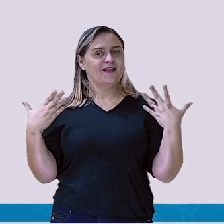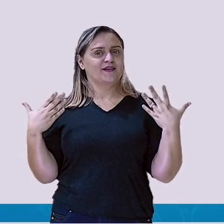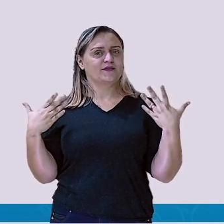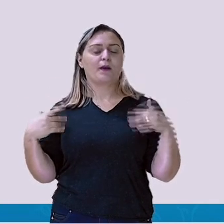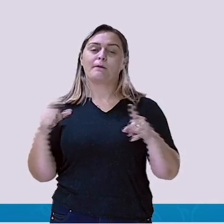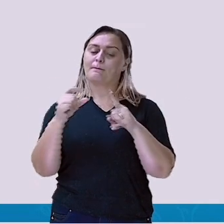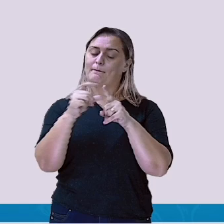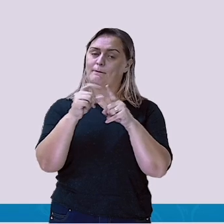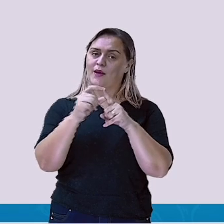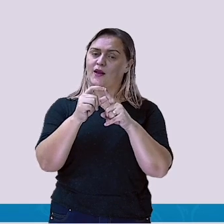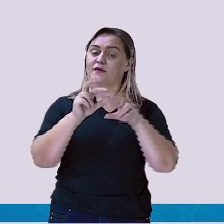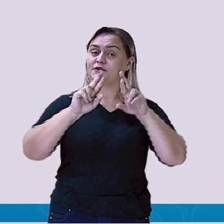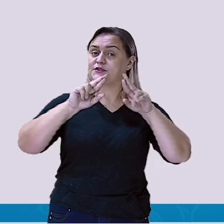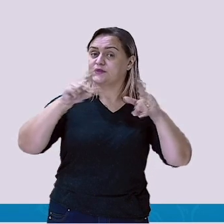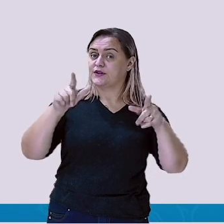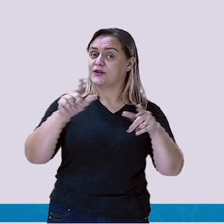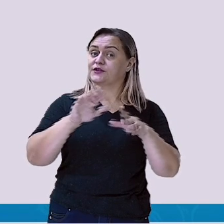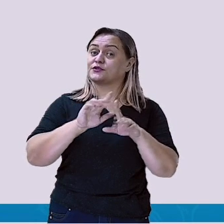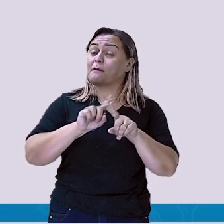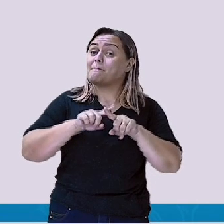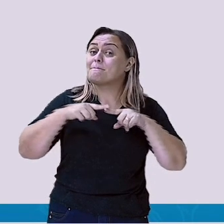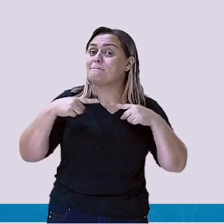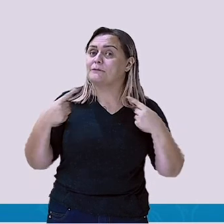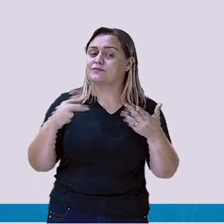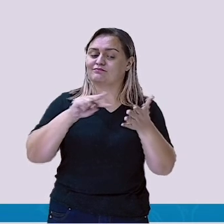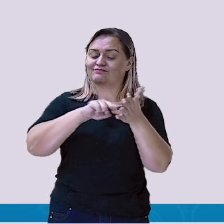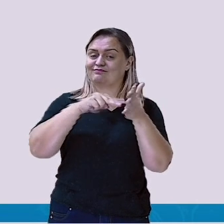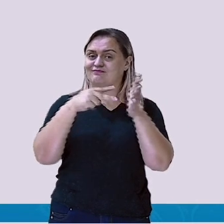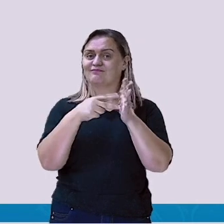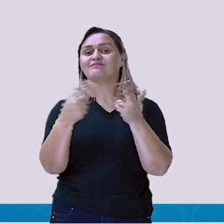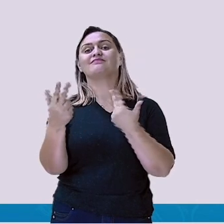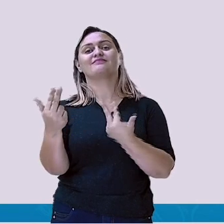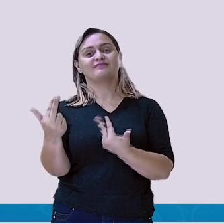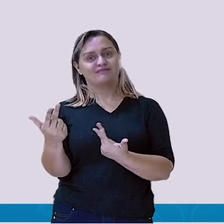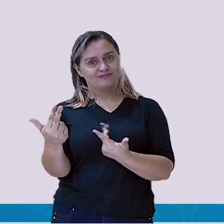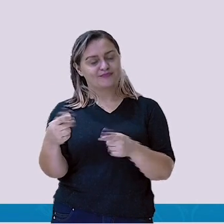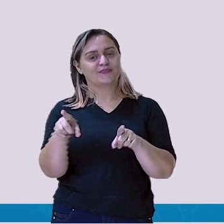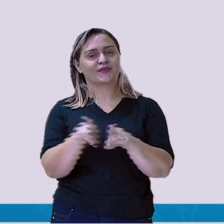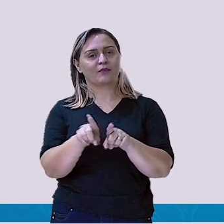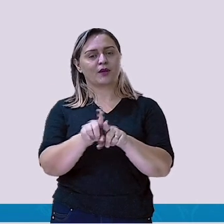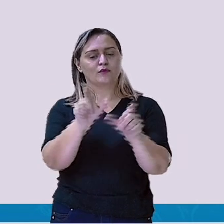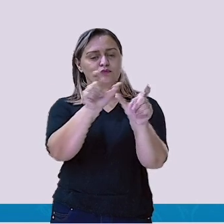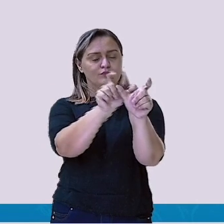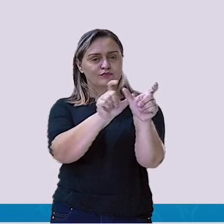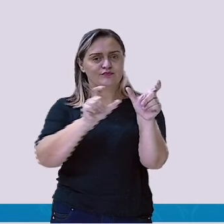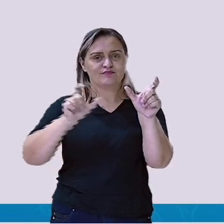que significam a mesma coisa e podemos usar dentro do contexto sem